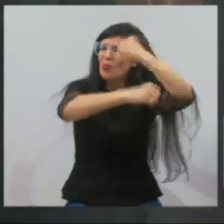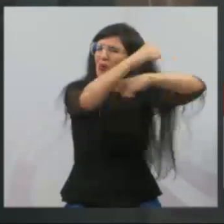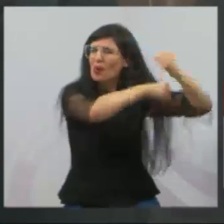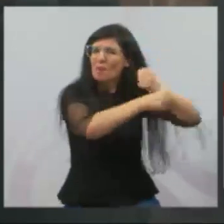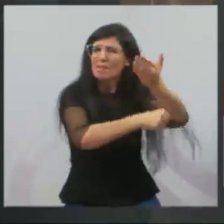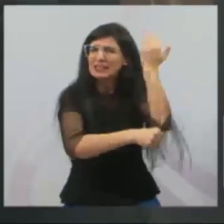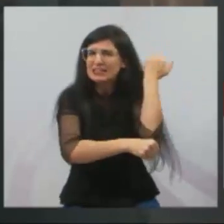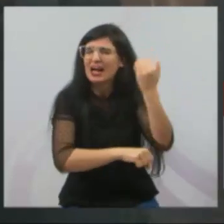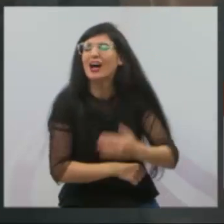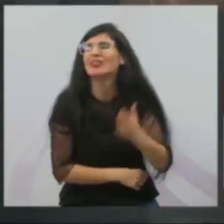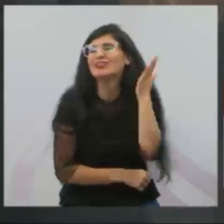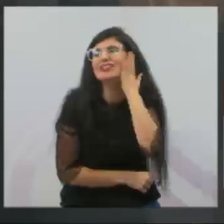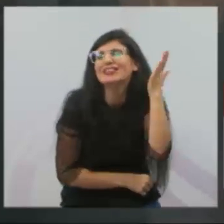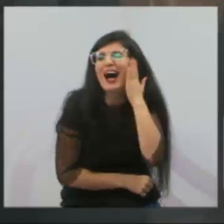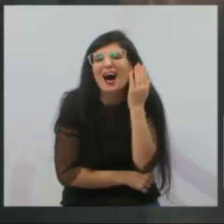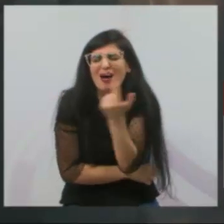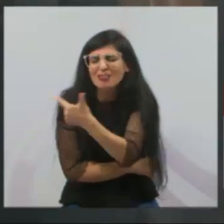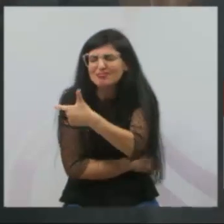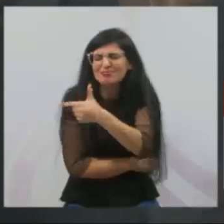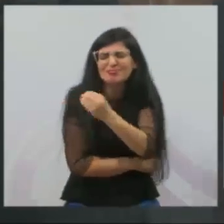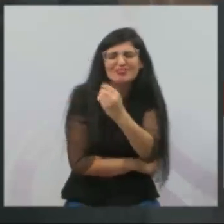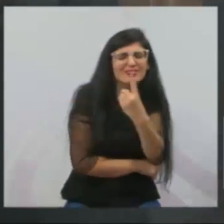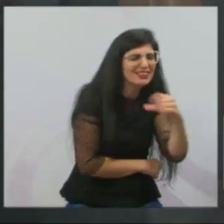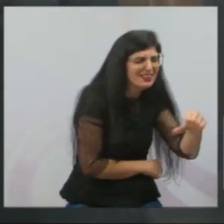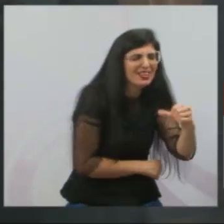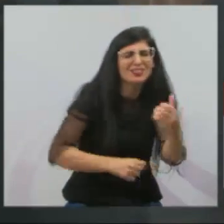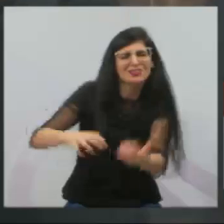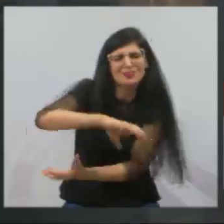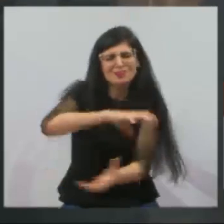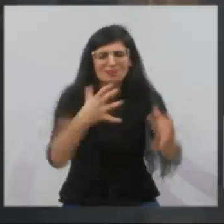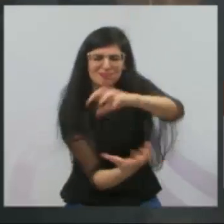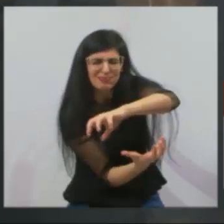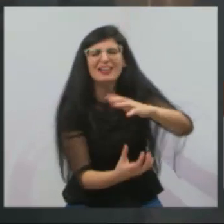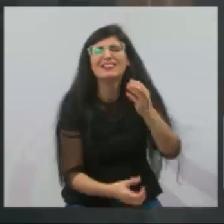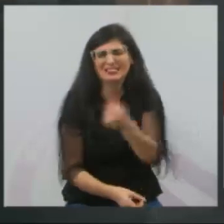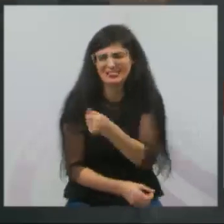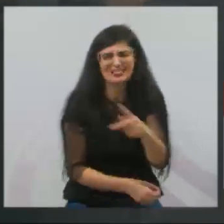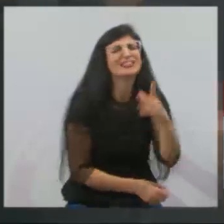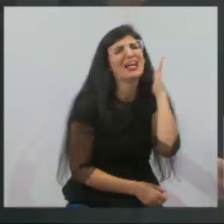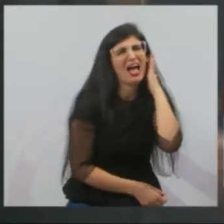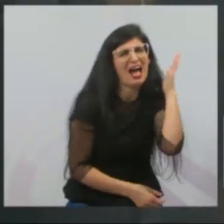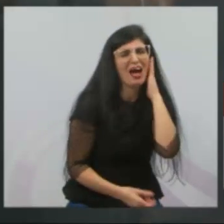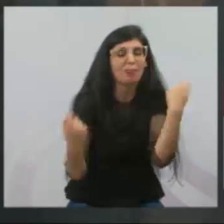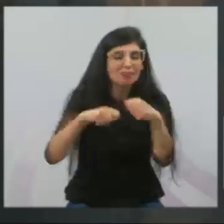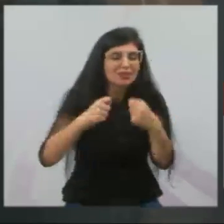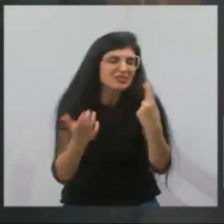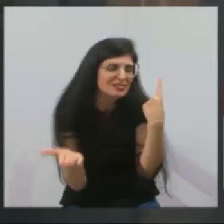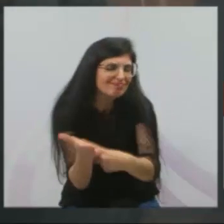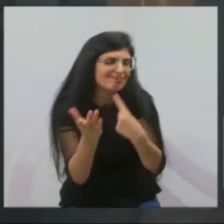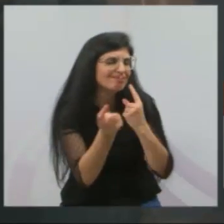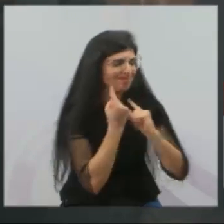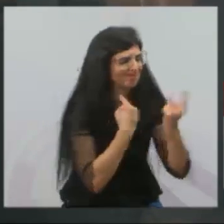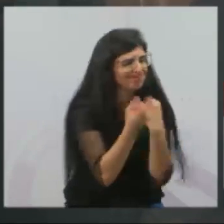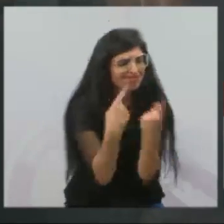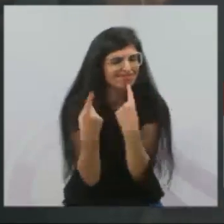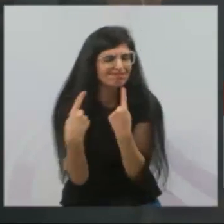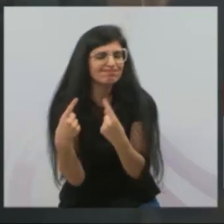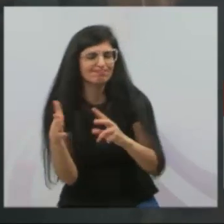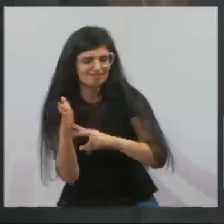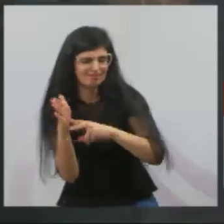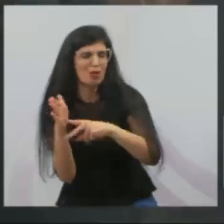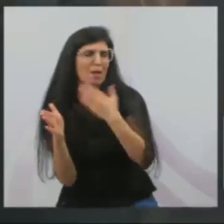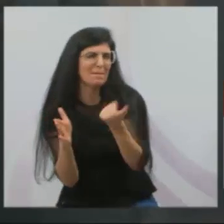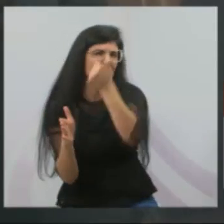era necessário já fazer essa composição, esse diálogo com o sindicato, para que não houvesse aí um ano